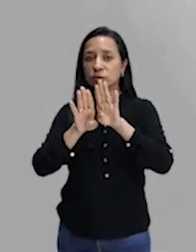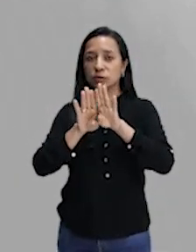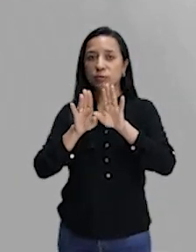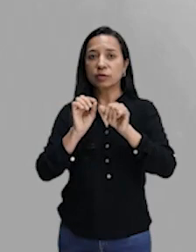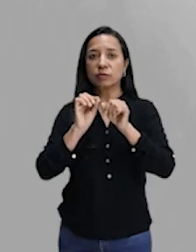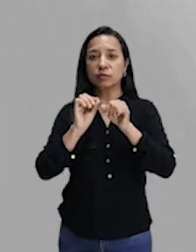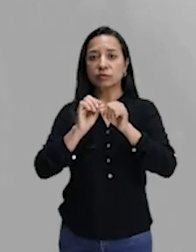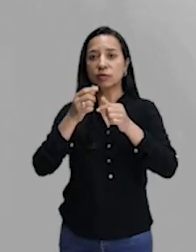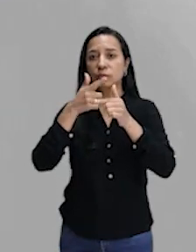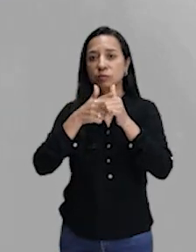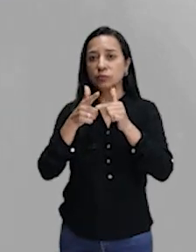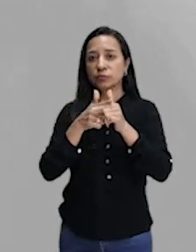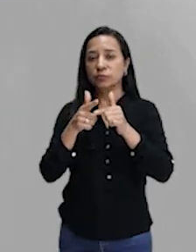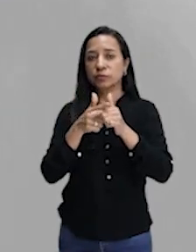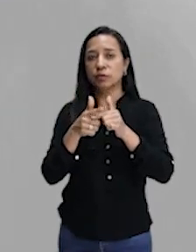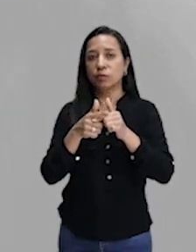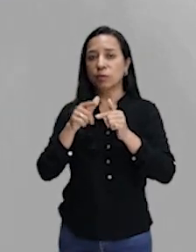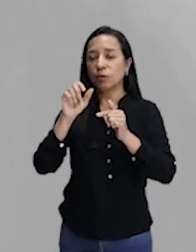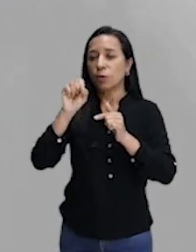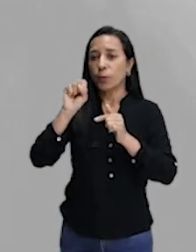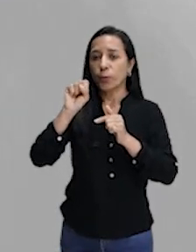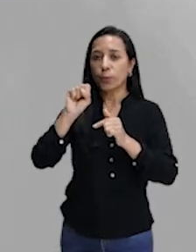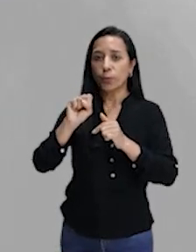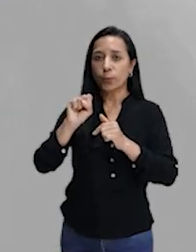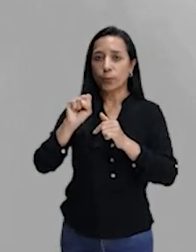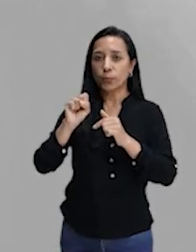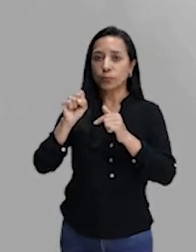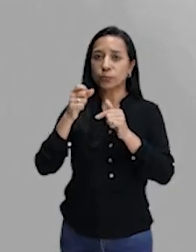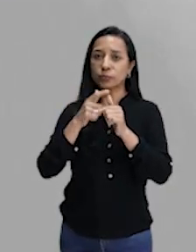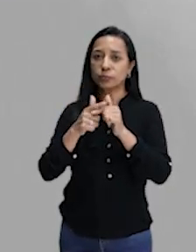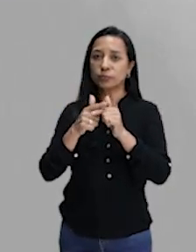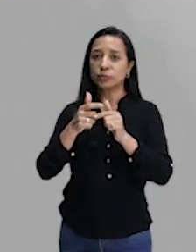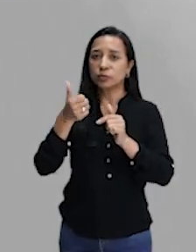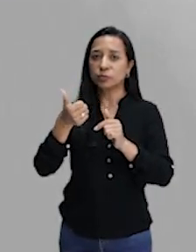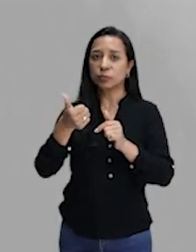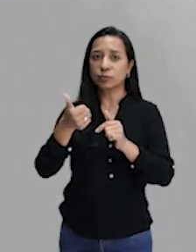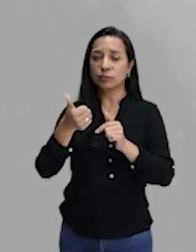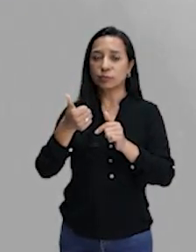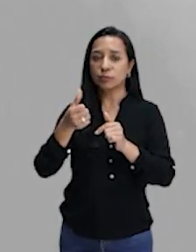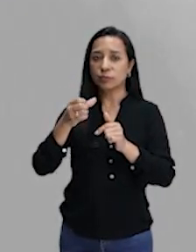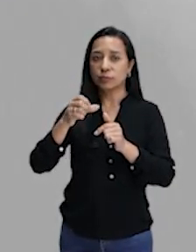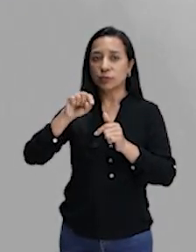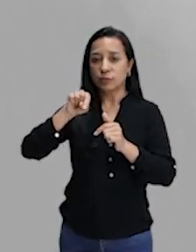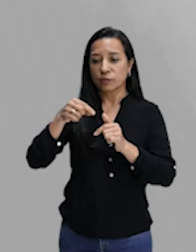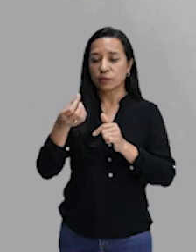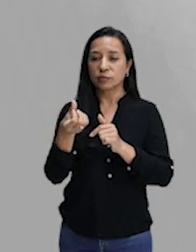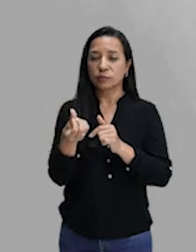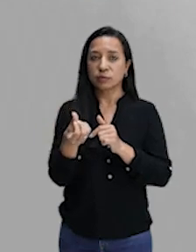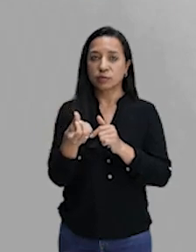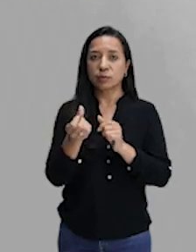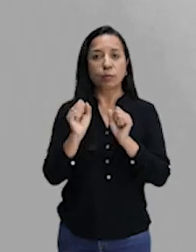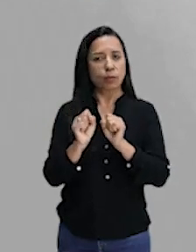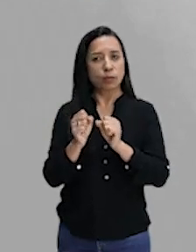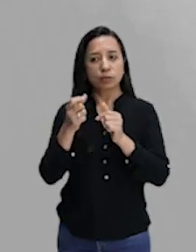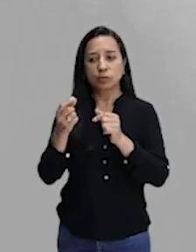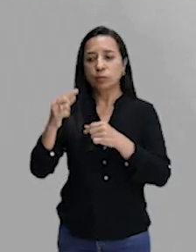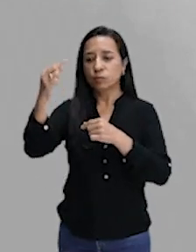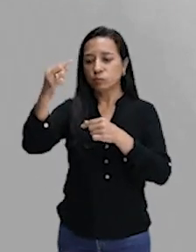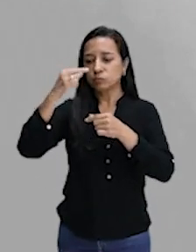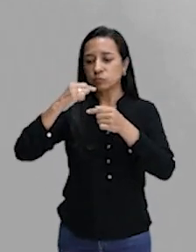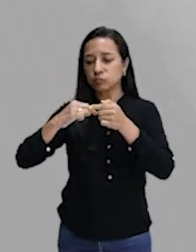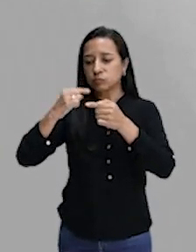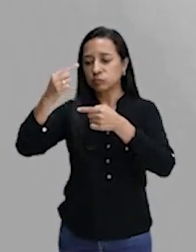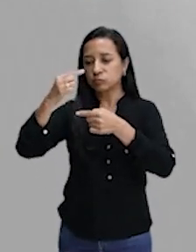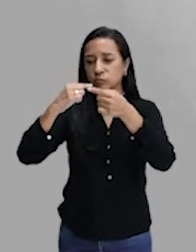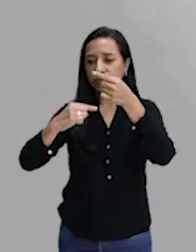esta divisão oito dividido por 1,6 certo eu